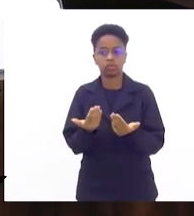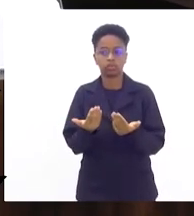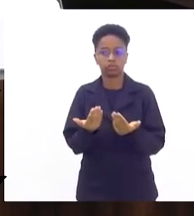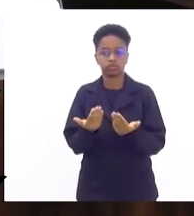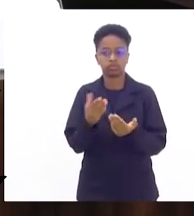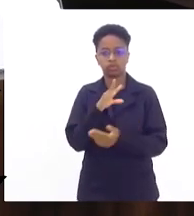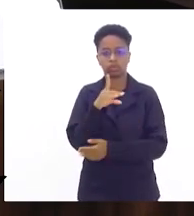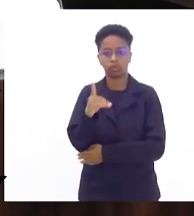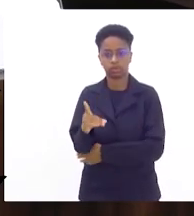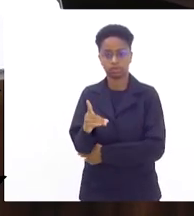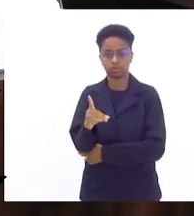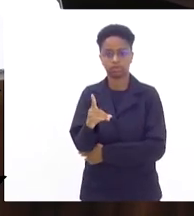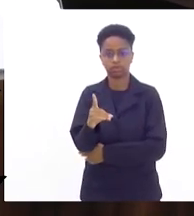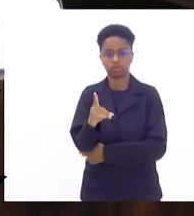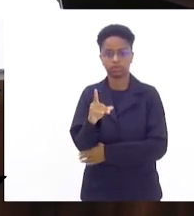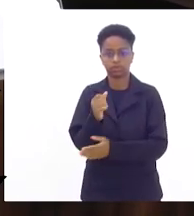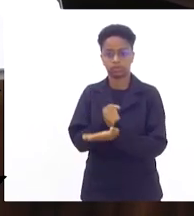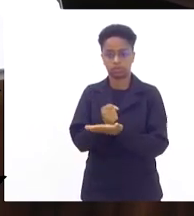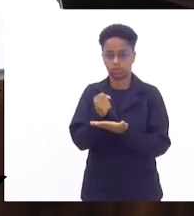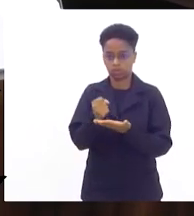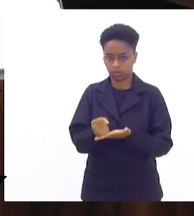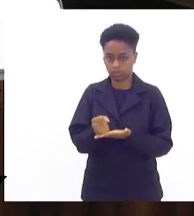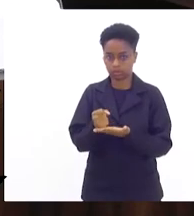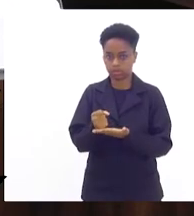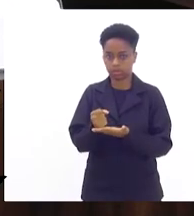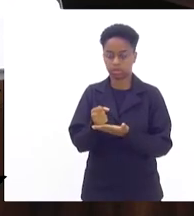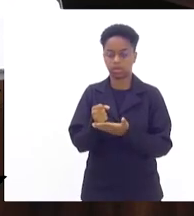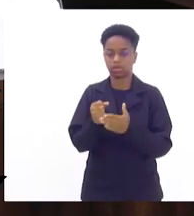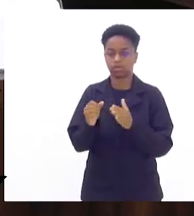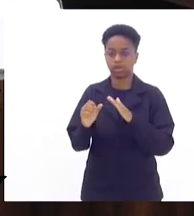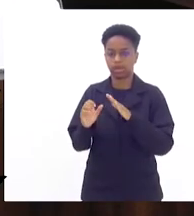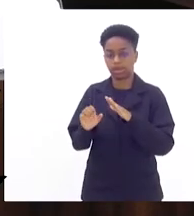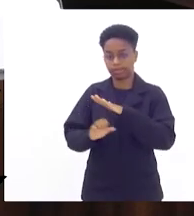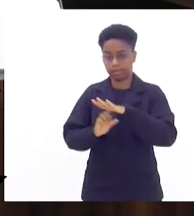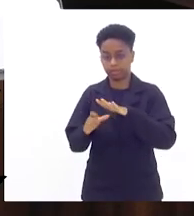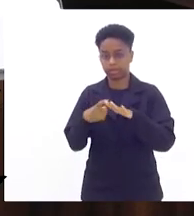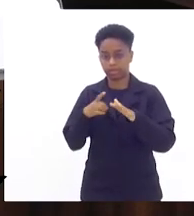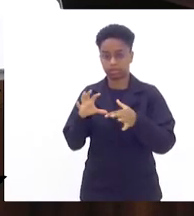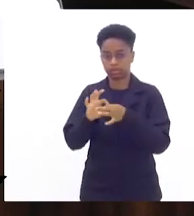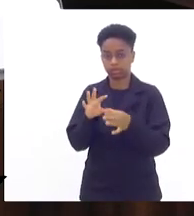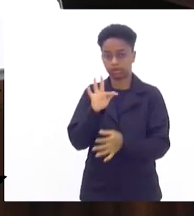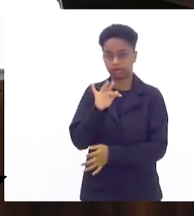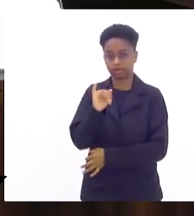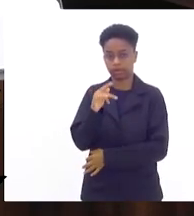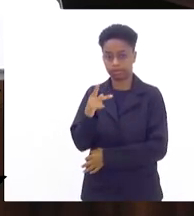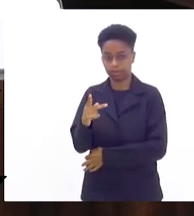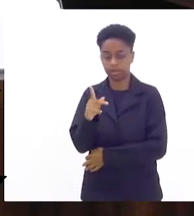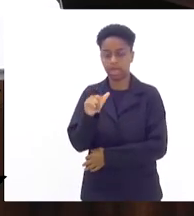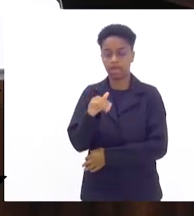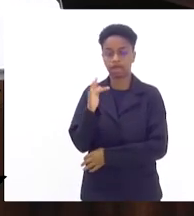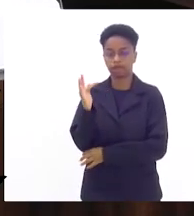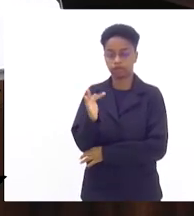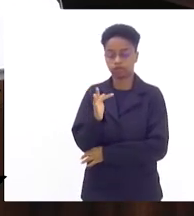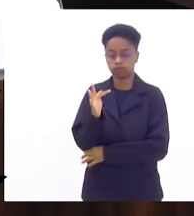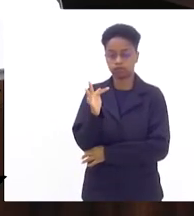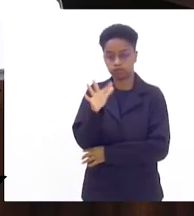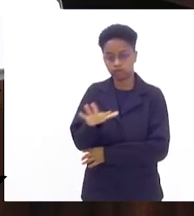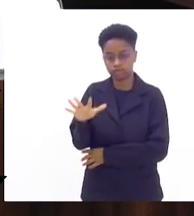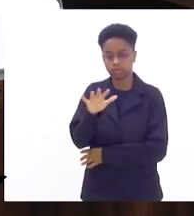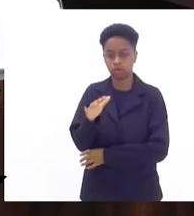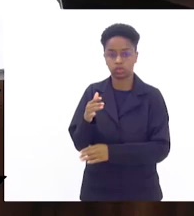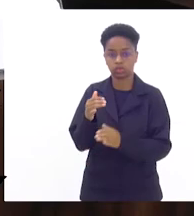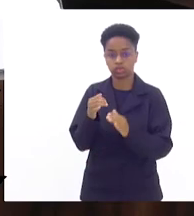do coordenador do contrato que a agência tem com a FIPE, né, com a Fundação Instituto de Pesquisas Econômicas,